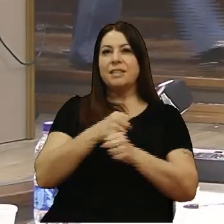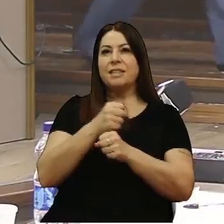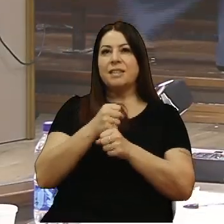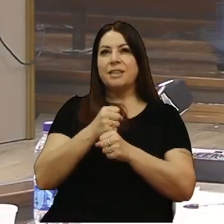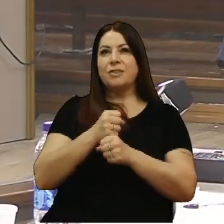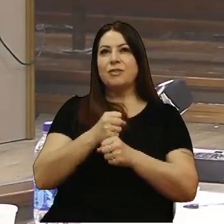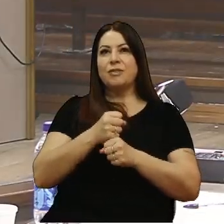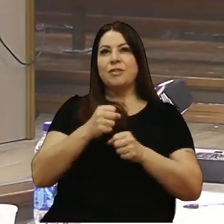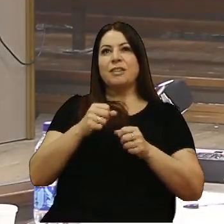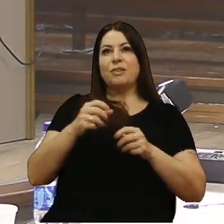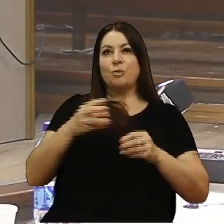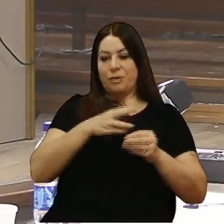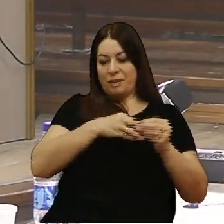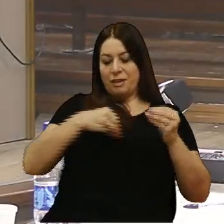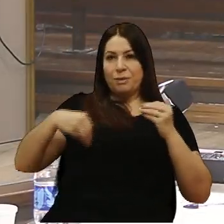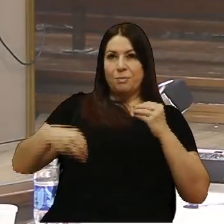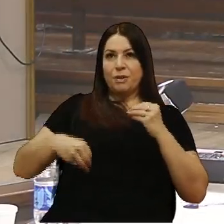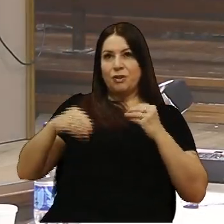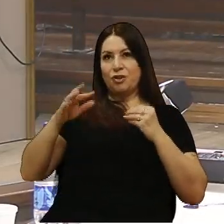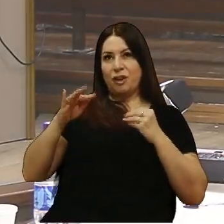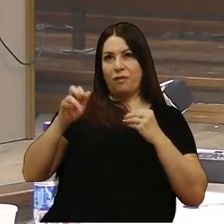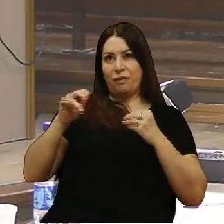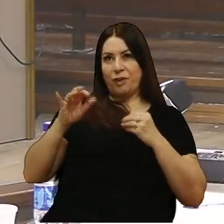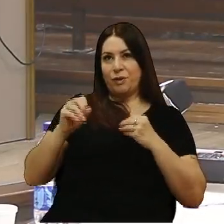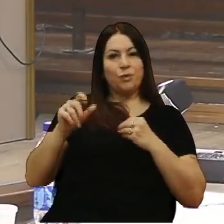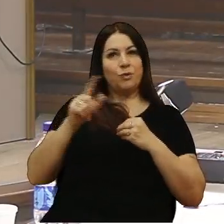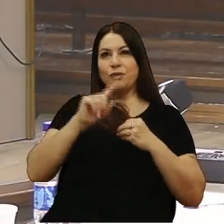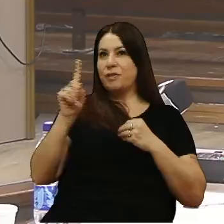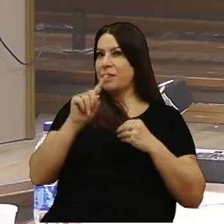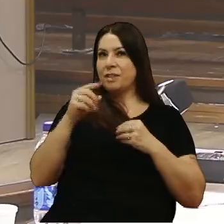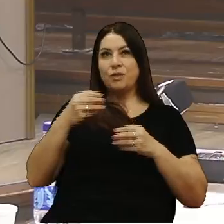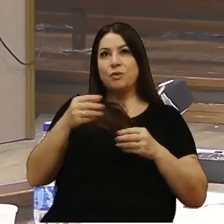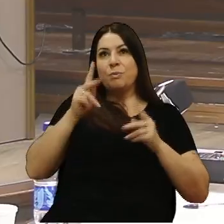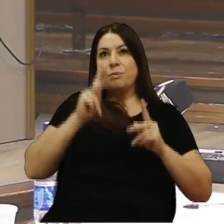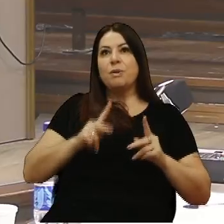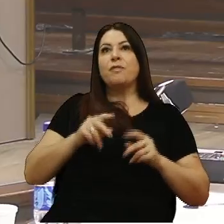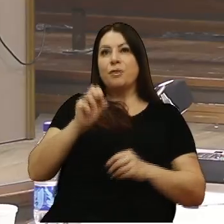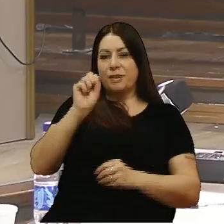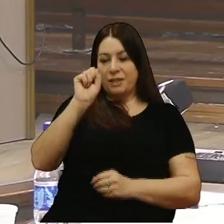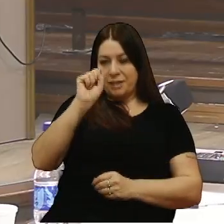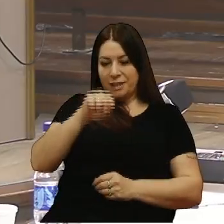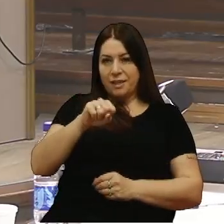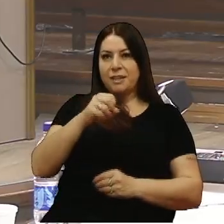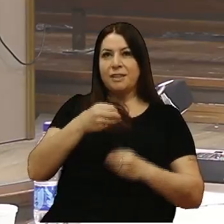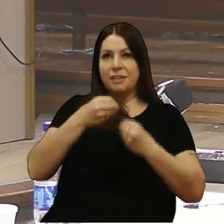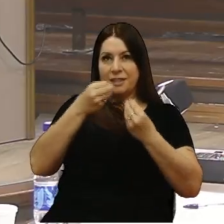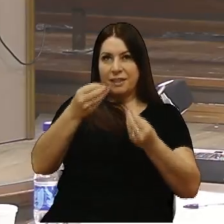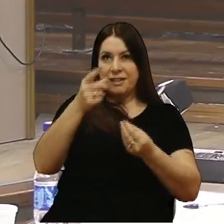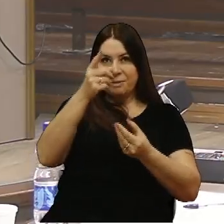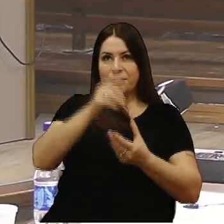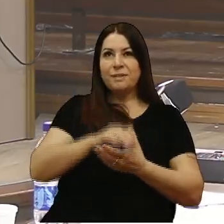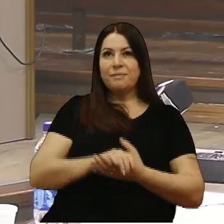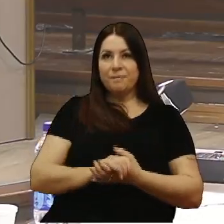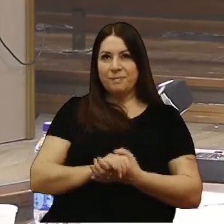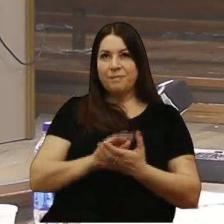fígado. Ela não estaria aí se alguém não tivesse dito sim para ela.